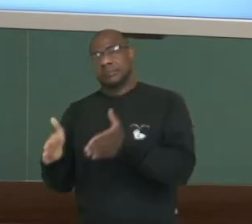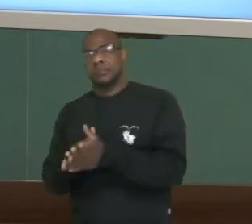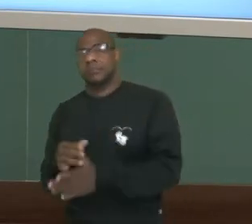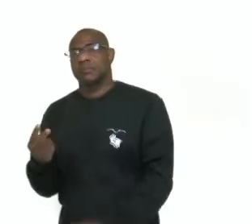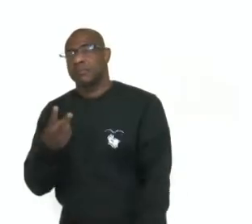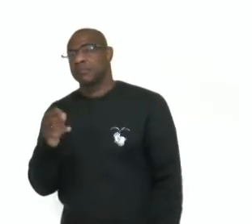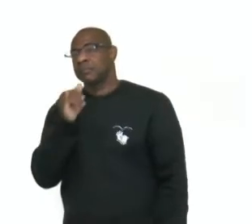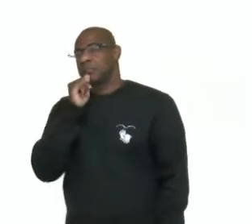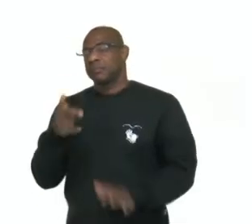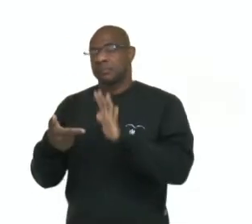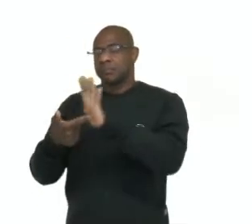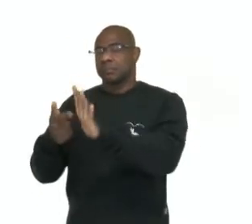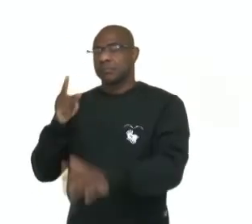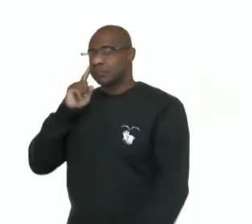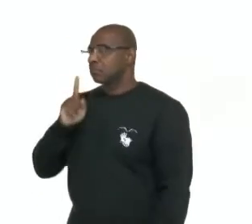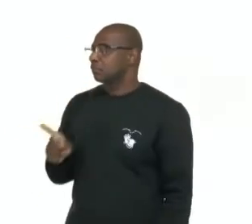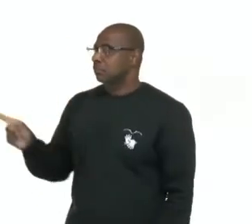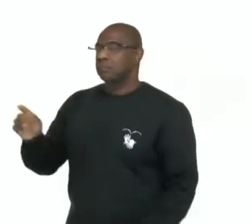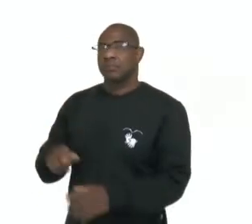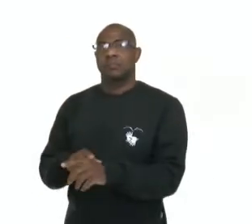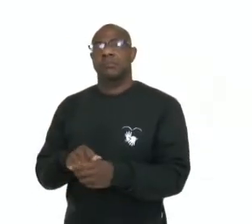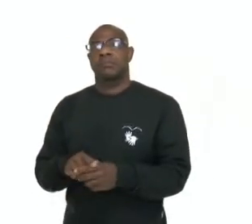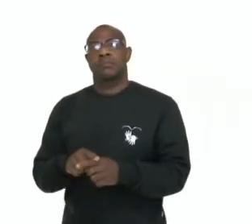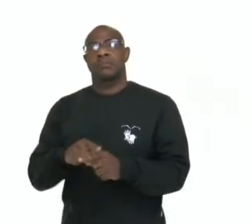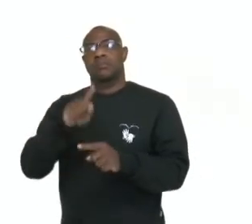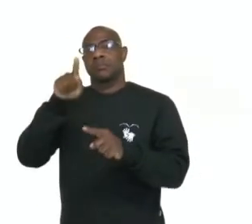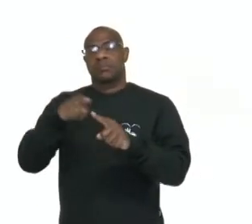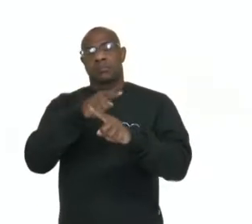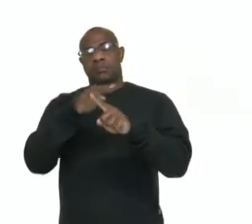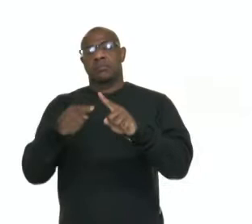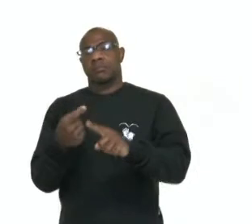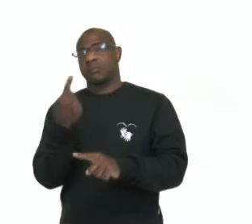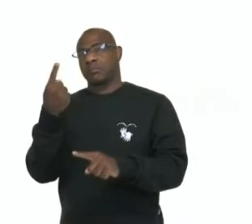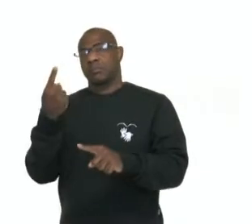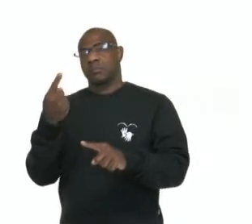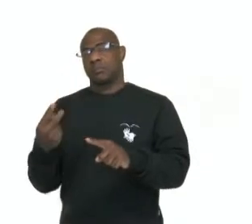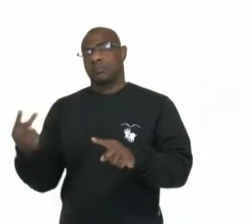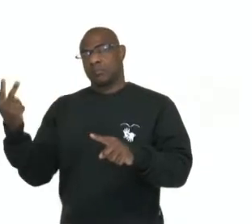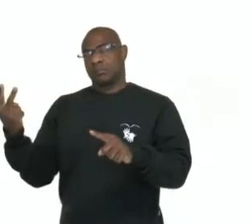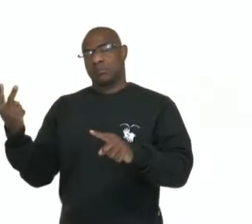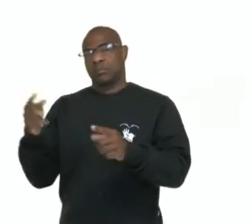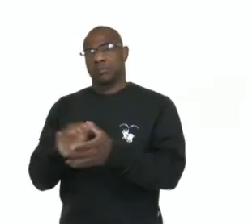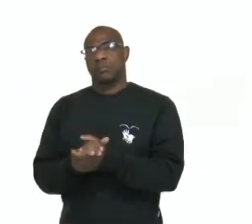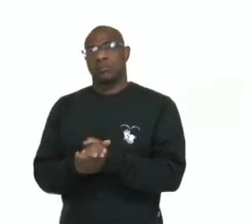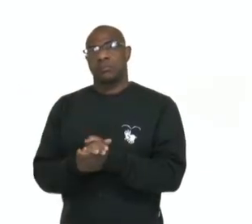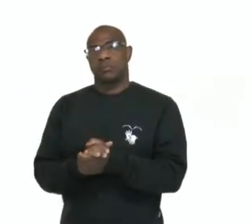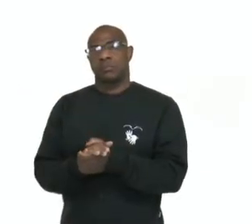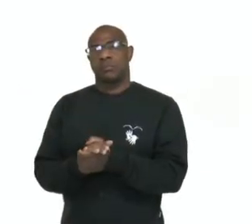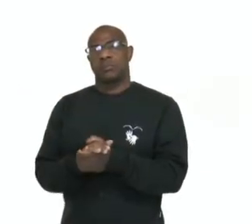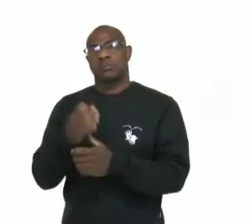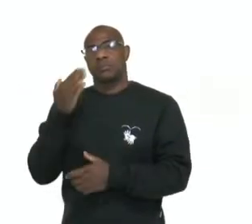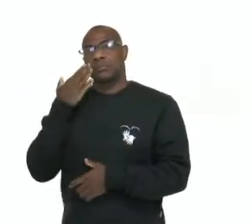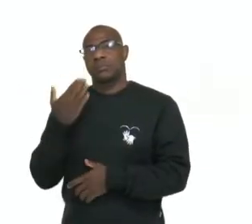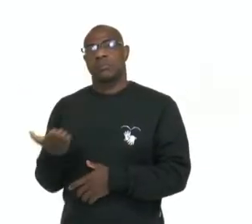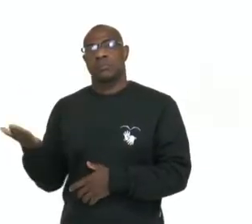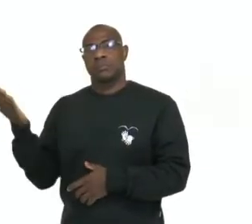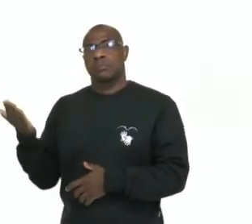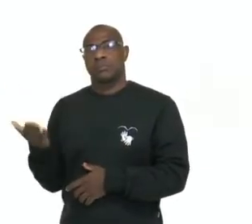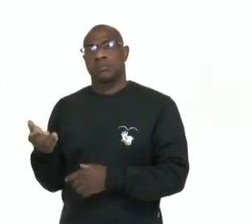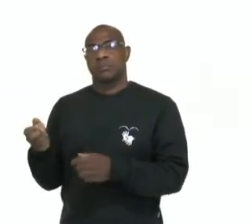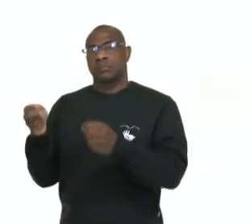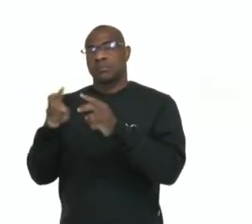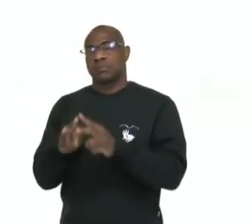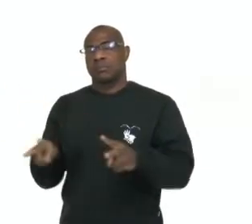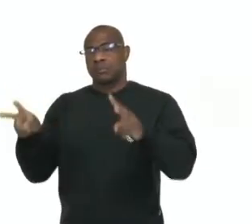segundo exemplo, ó. Eu tenho o alfa 1 e o alfa 2. Vejo que agora aqui não está tão visual no gráfico,